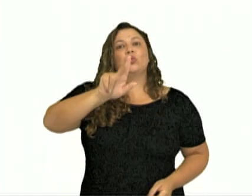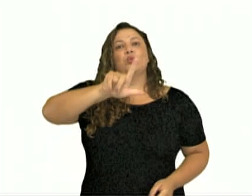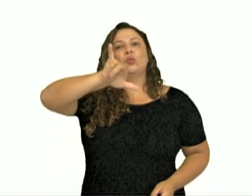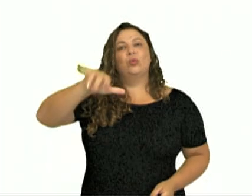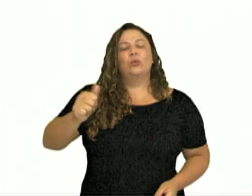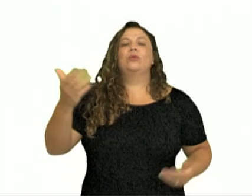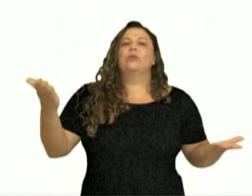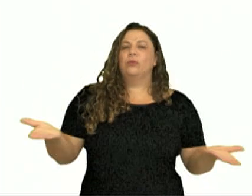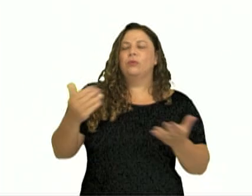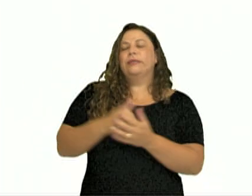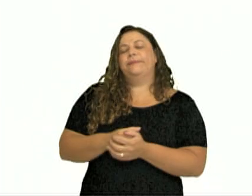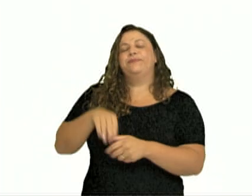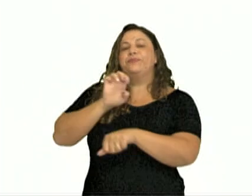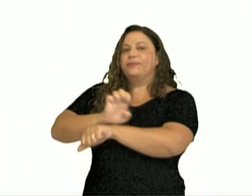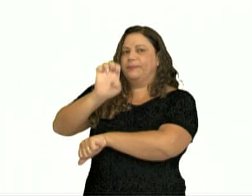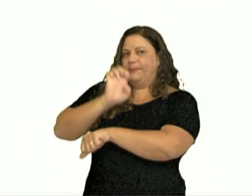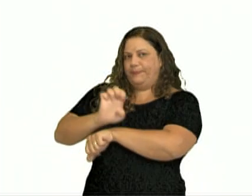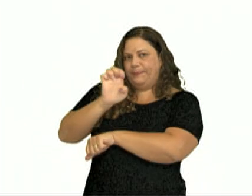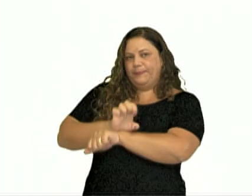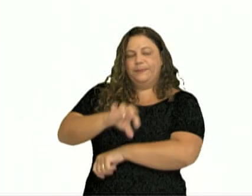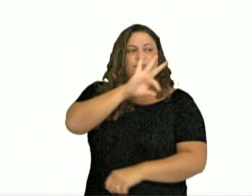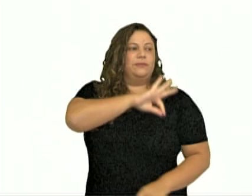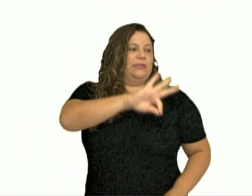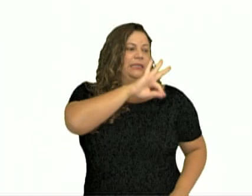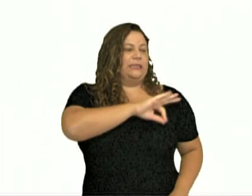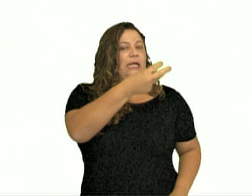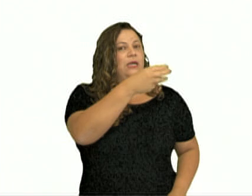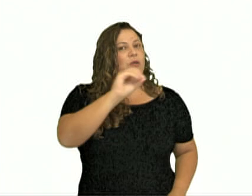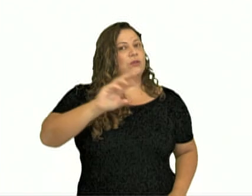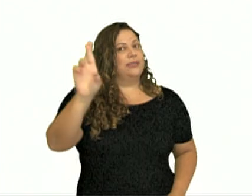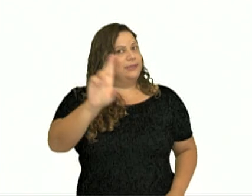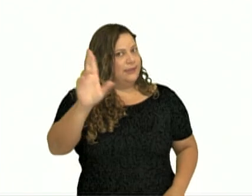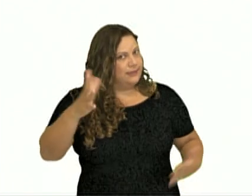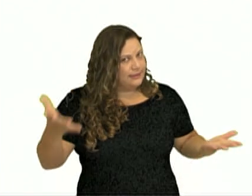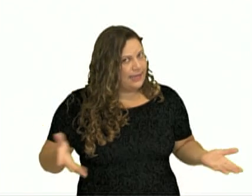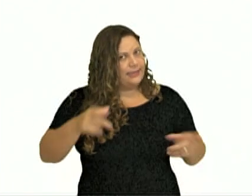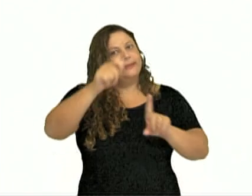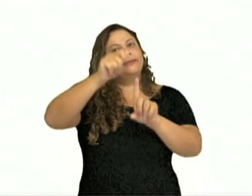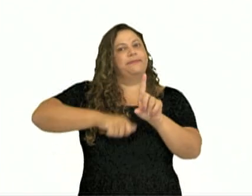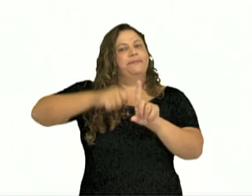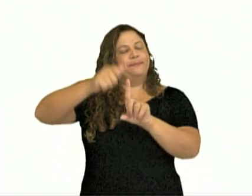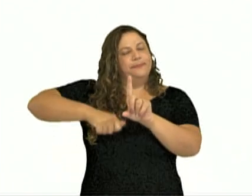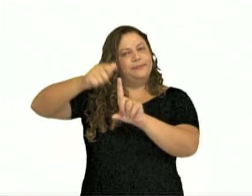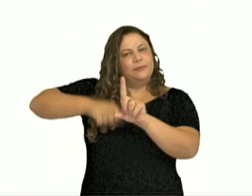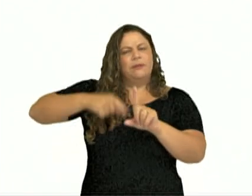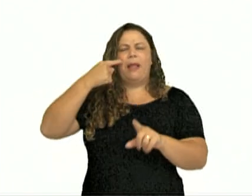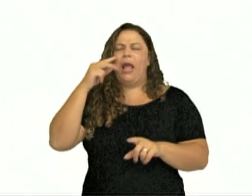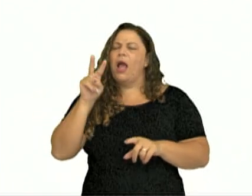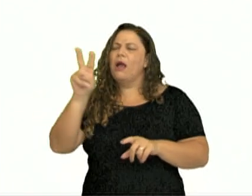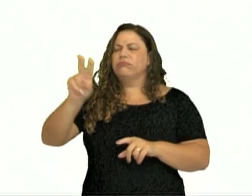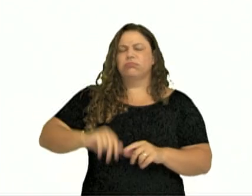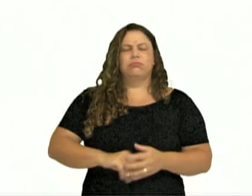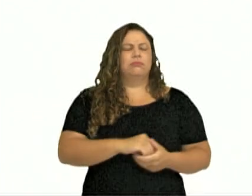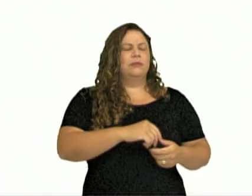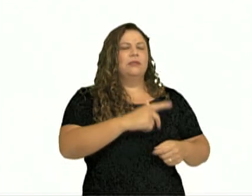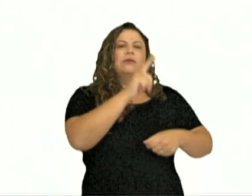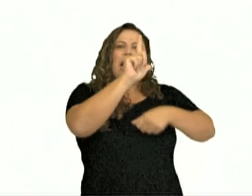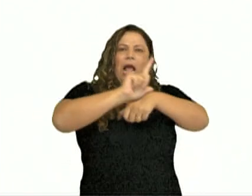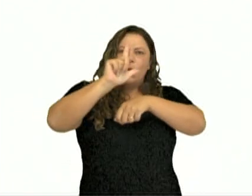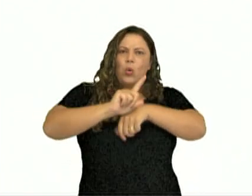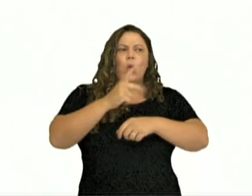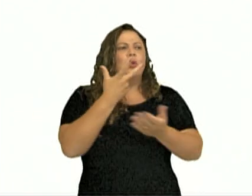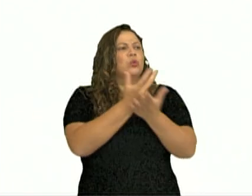um estágio remunerado, recebendo R$300 por mês. Ela vê um tênis lá na vitrine que ela quer muito